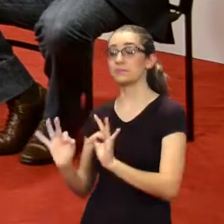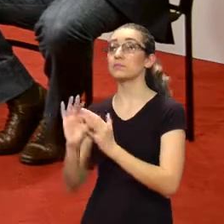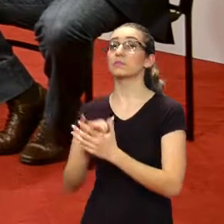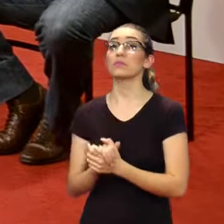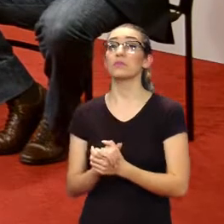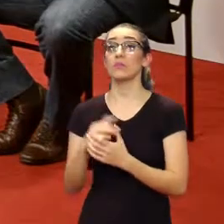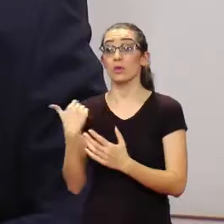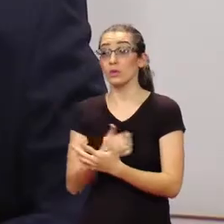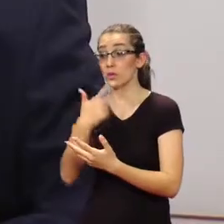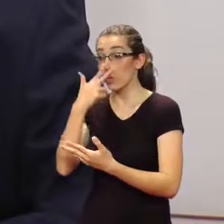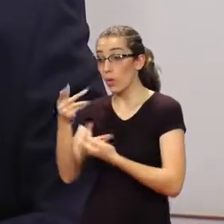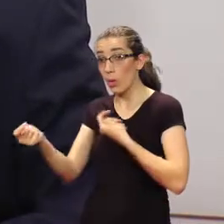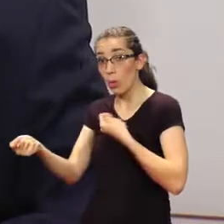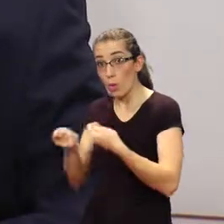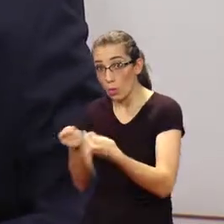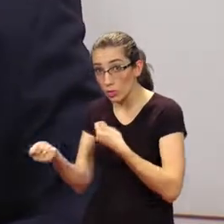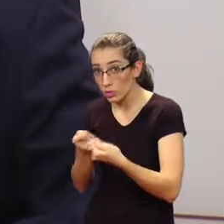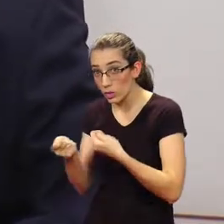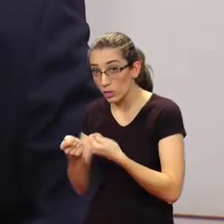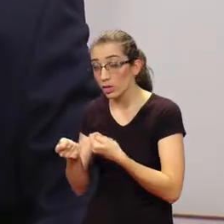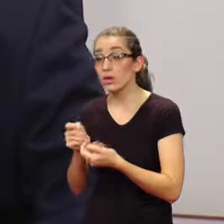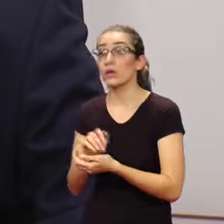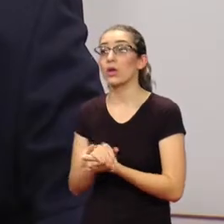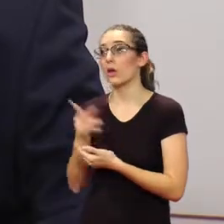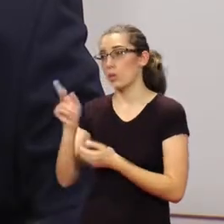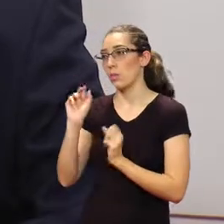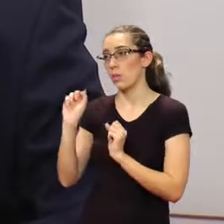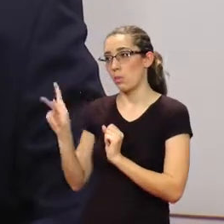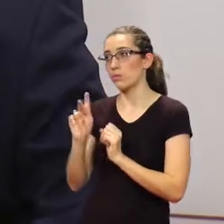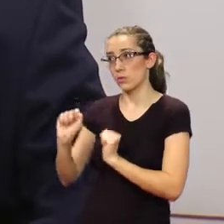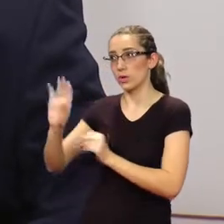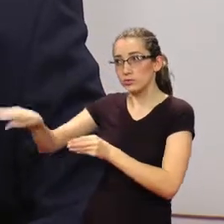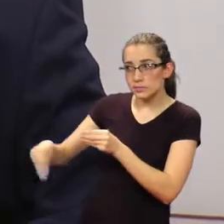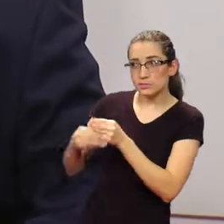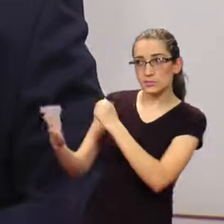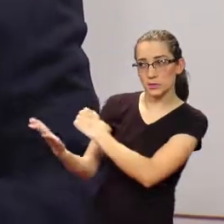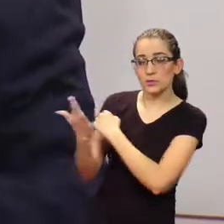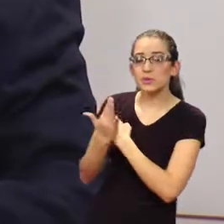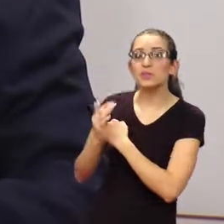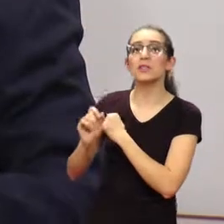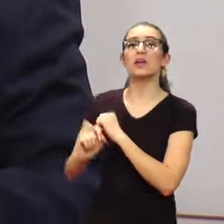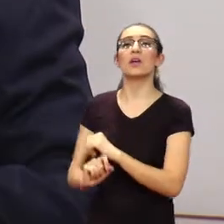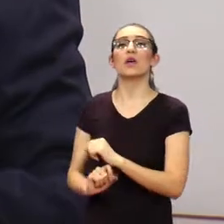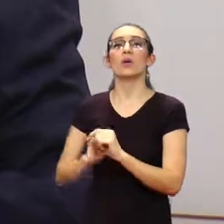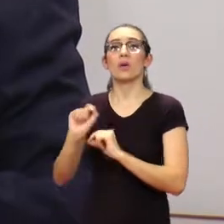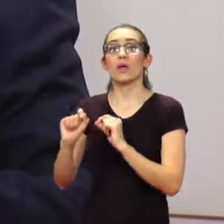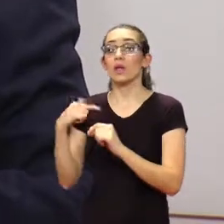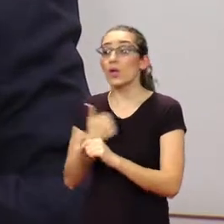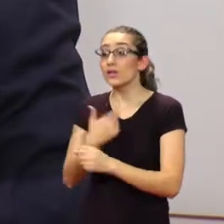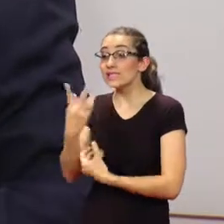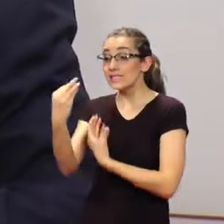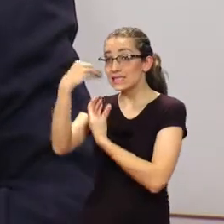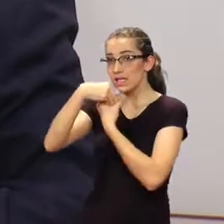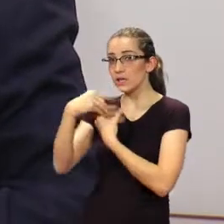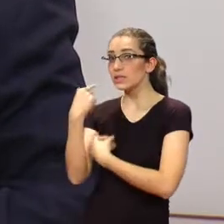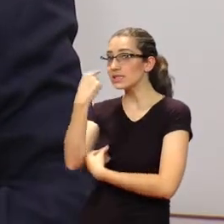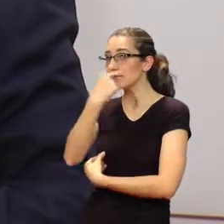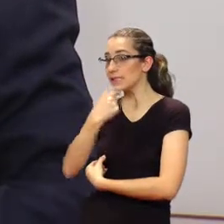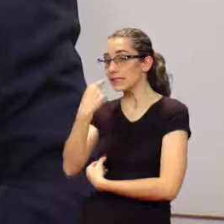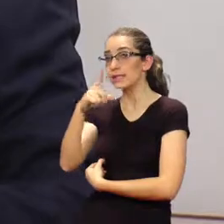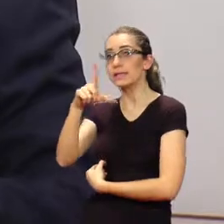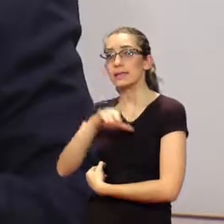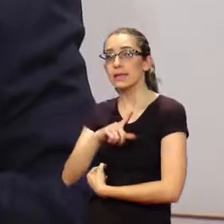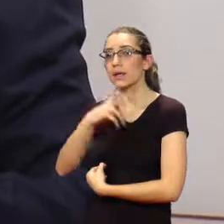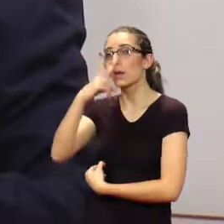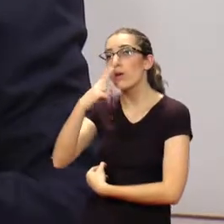esse controle, a gente está criando, o professor Guilherme até pode me ajudar, a gente está criando um ambiente, um ecossistema dentro da cavidade